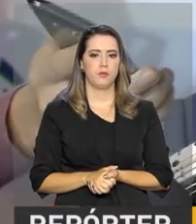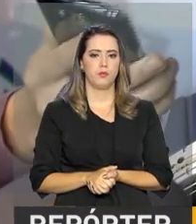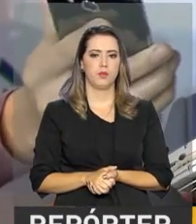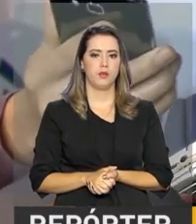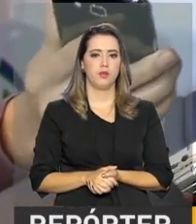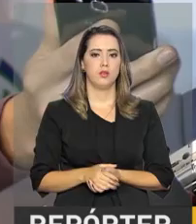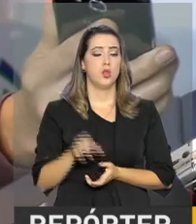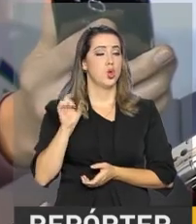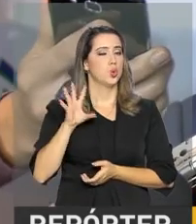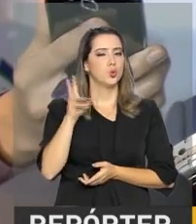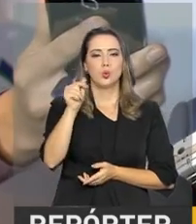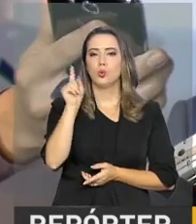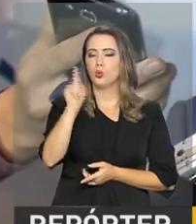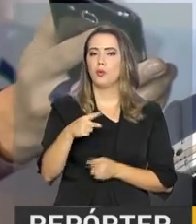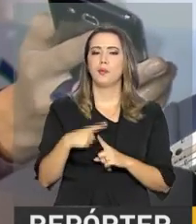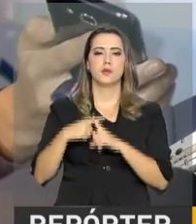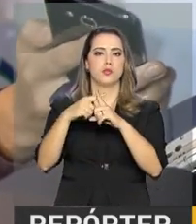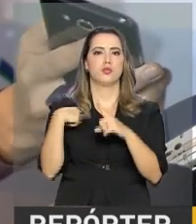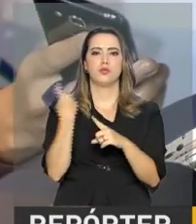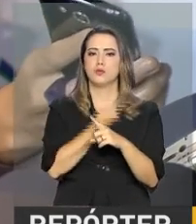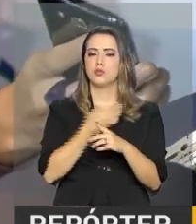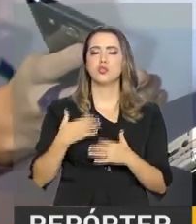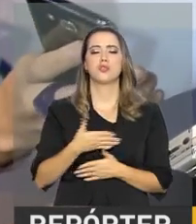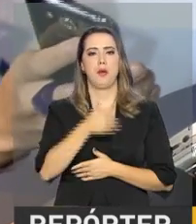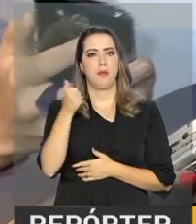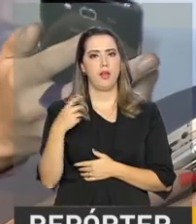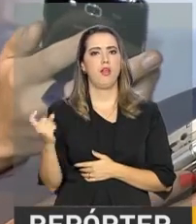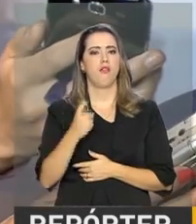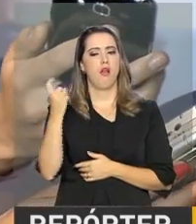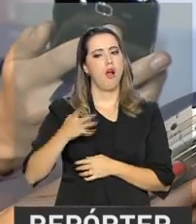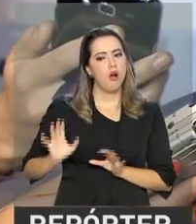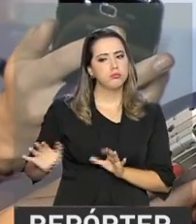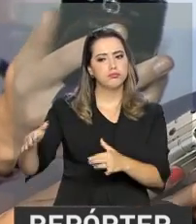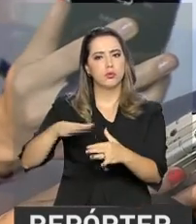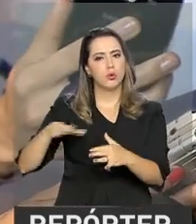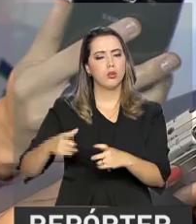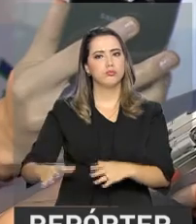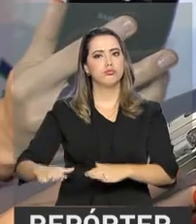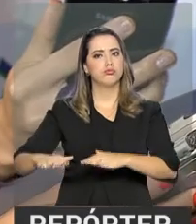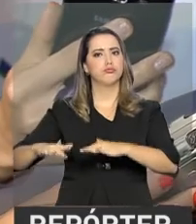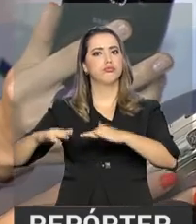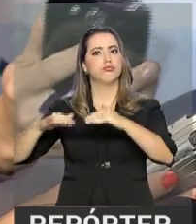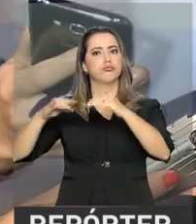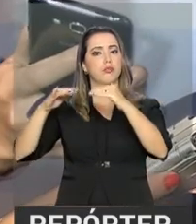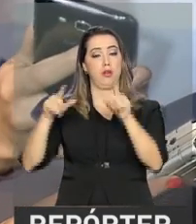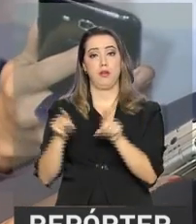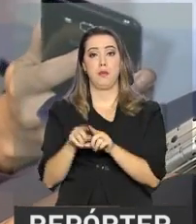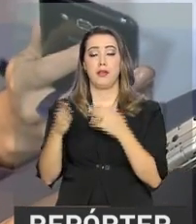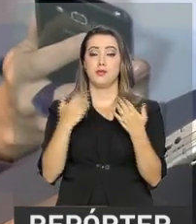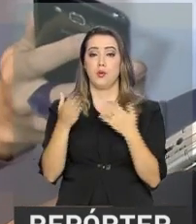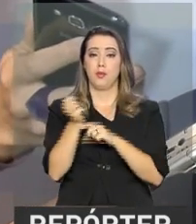só positivo. Os estoques nossos estão muito elevados, mas essa pequena queda, se comparado com o ano passado,